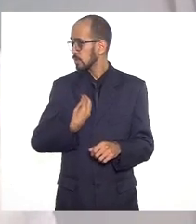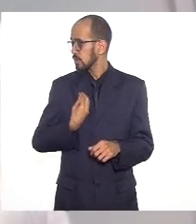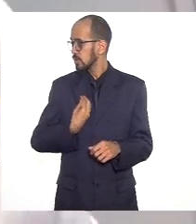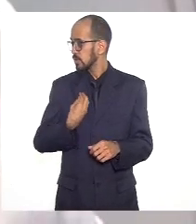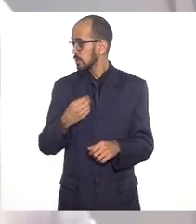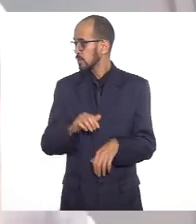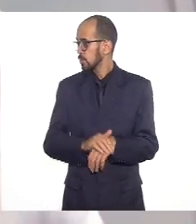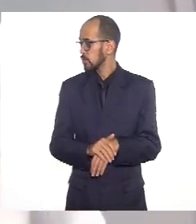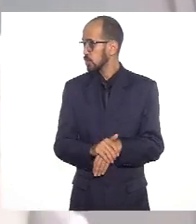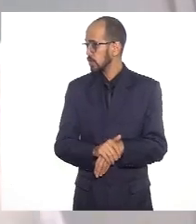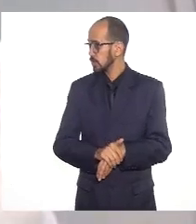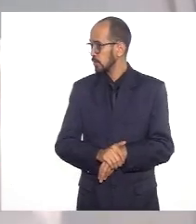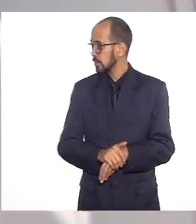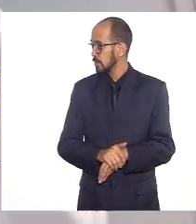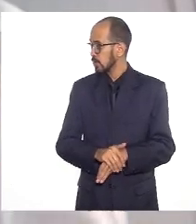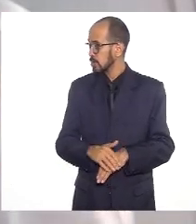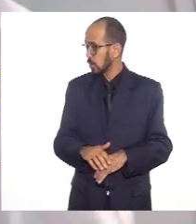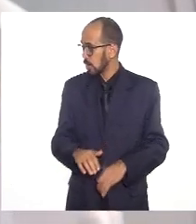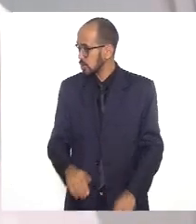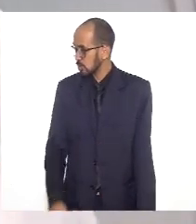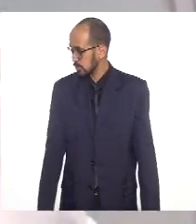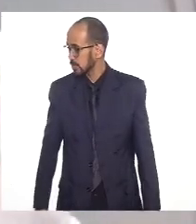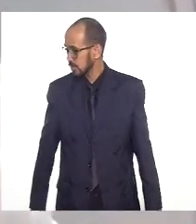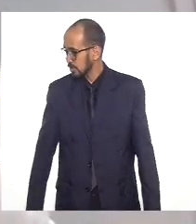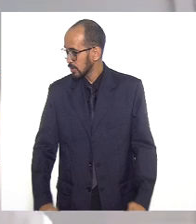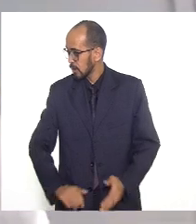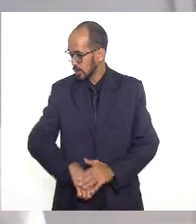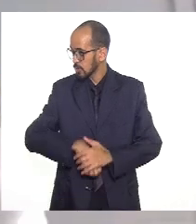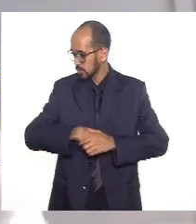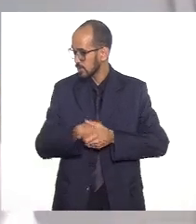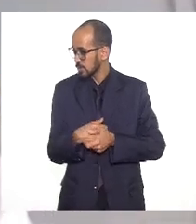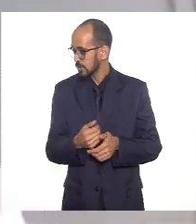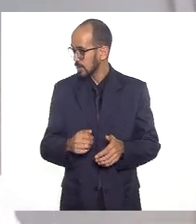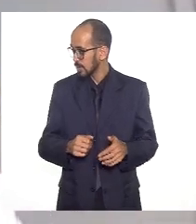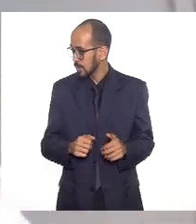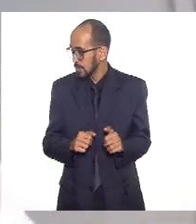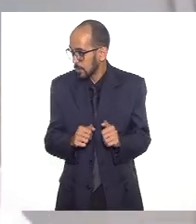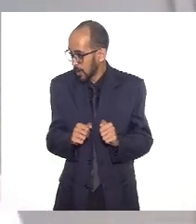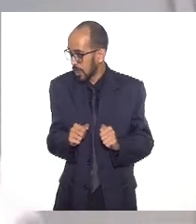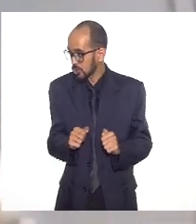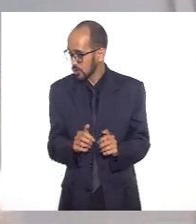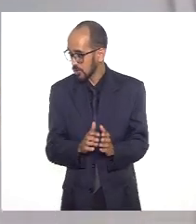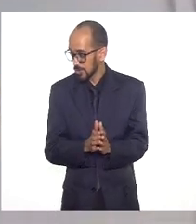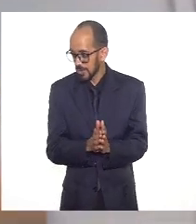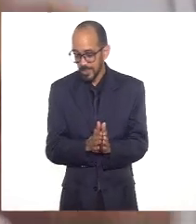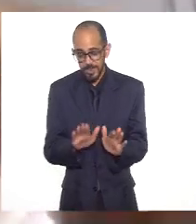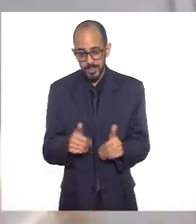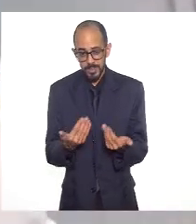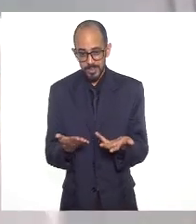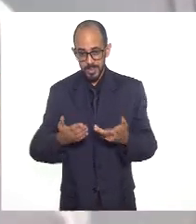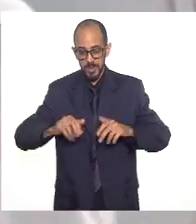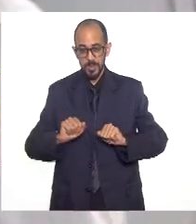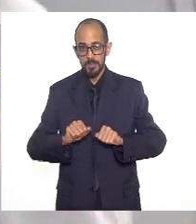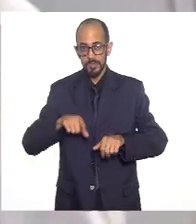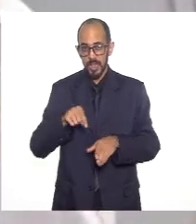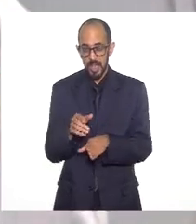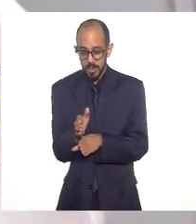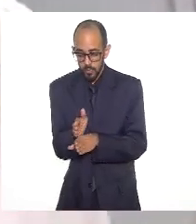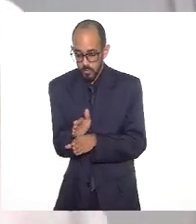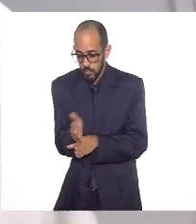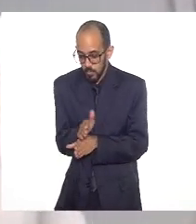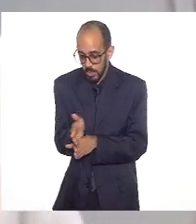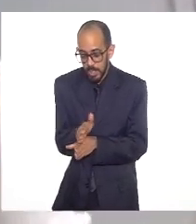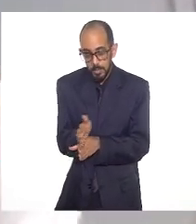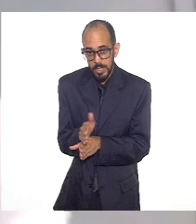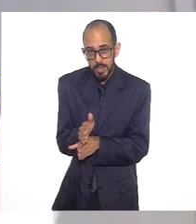falo desse direito à vida, dos direitos humanos, eu falo dos moradores de favelas e periferias que são os mais vulnerabilizados,